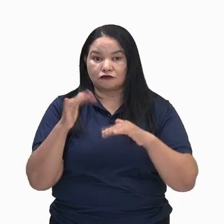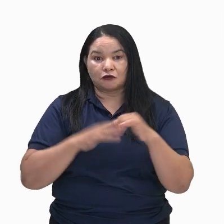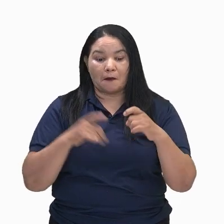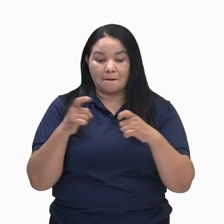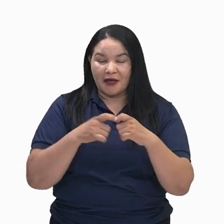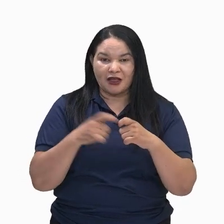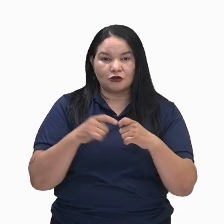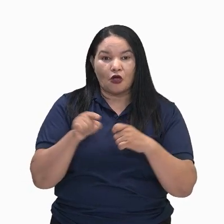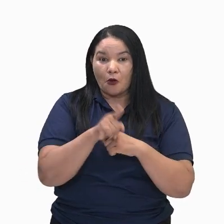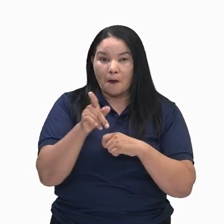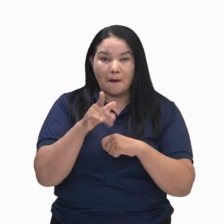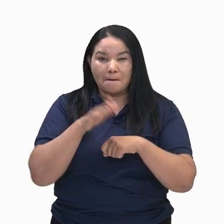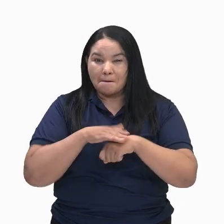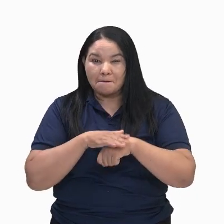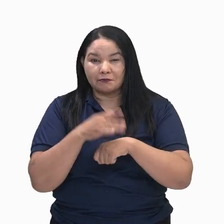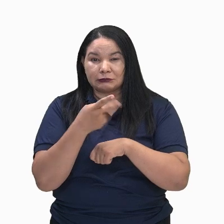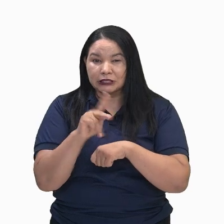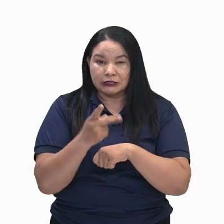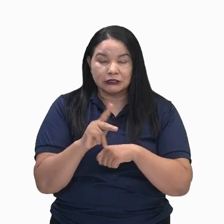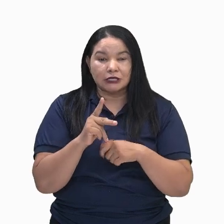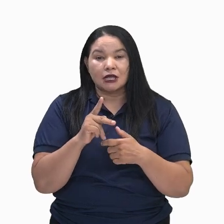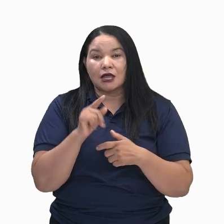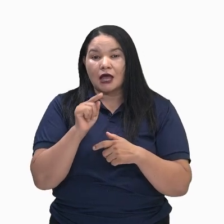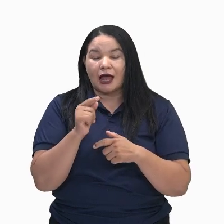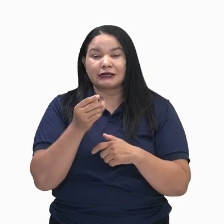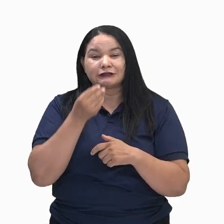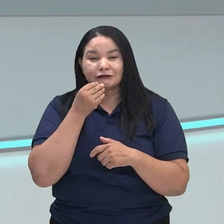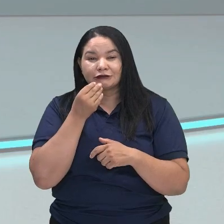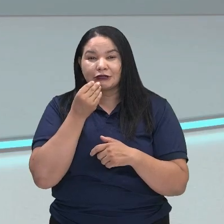ficar tentando alinhar a tua articulação, tá bom?